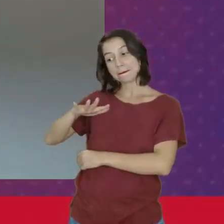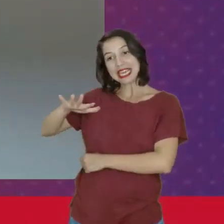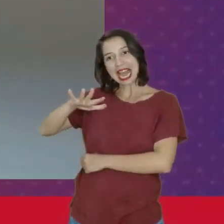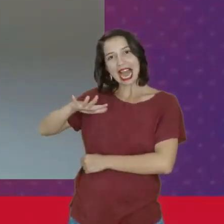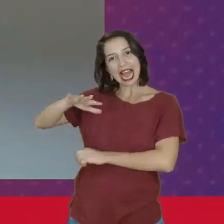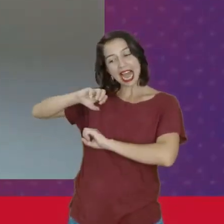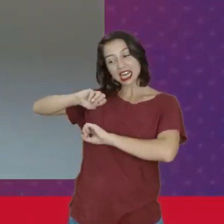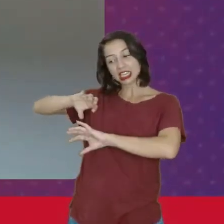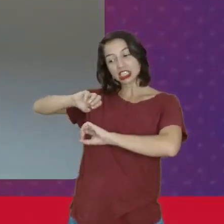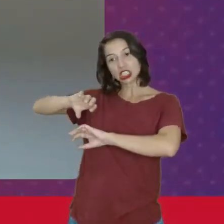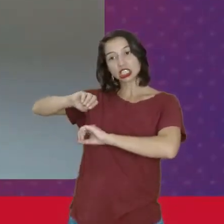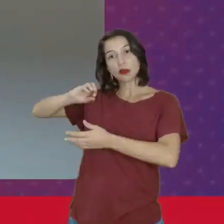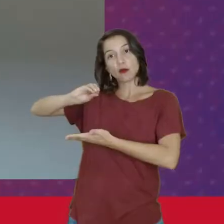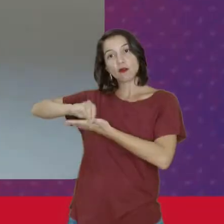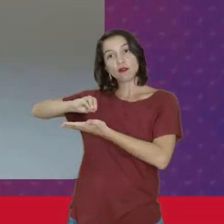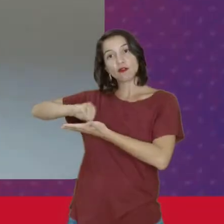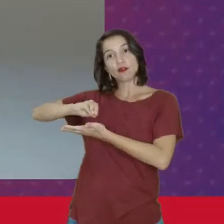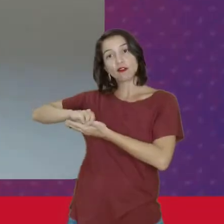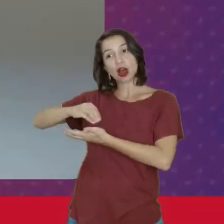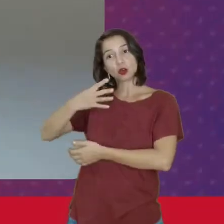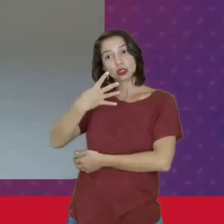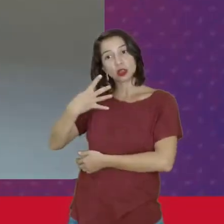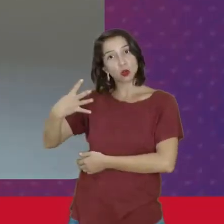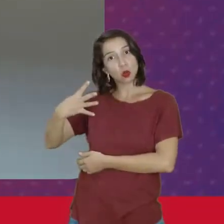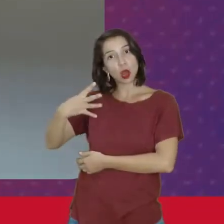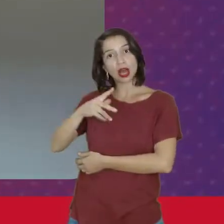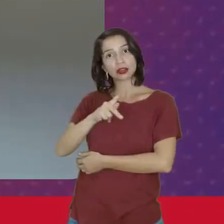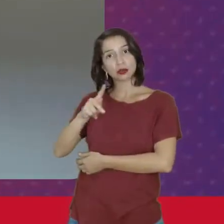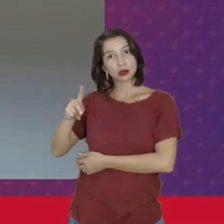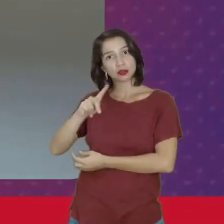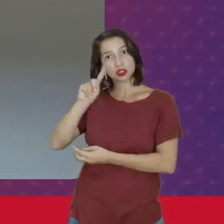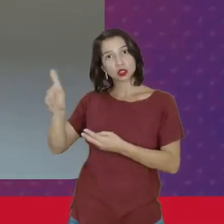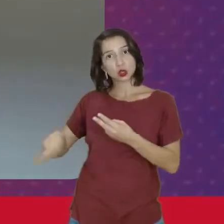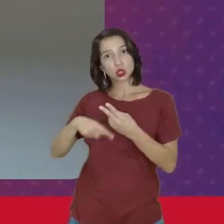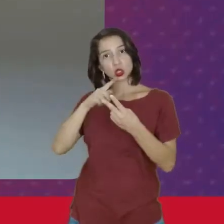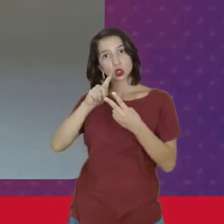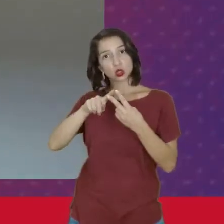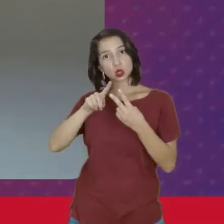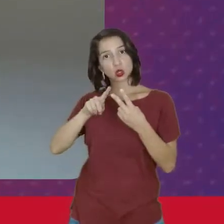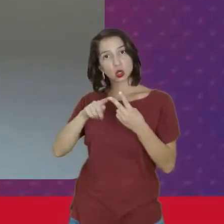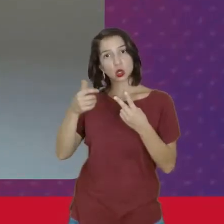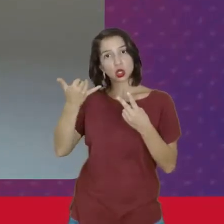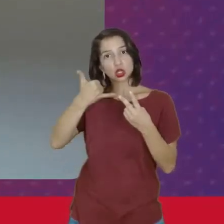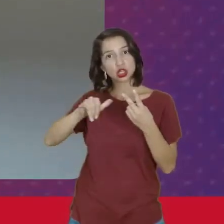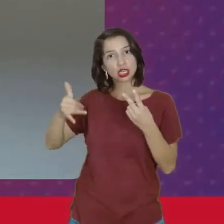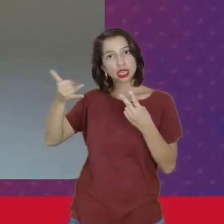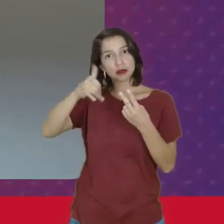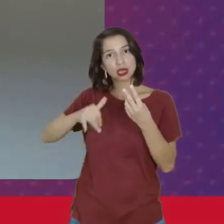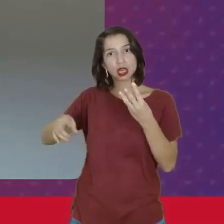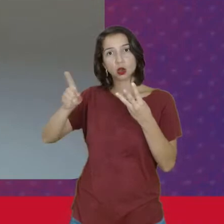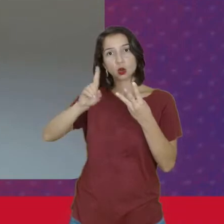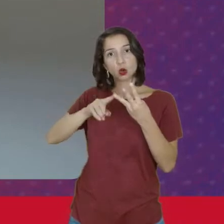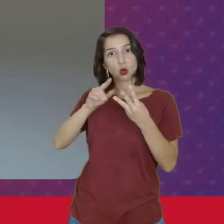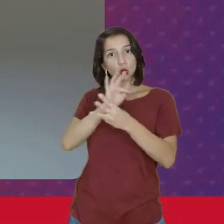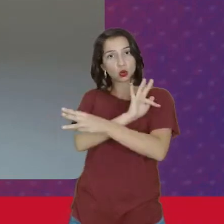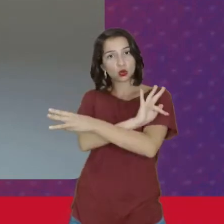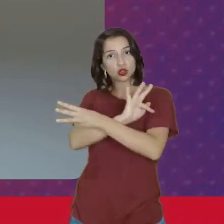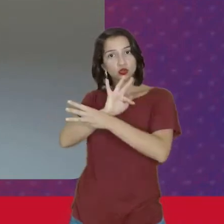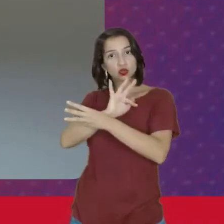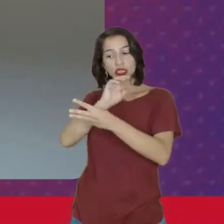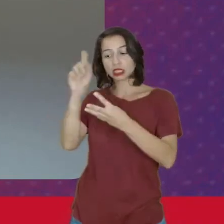professores, 2 de química, 1 de física, 1 de matemática. Por que